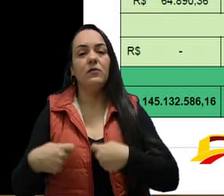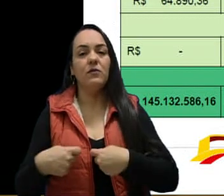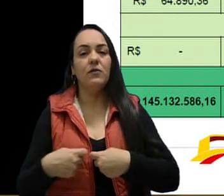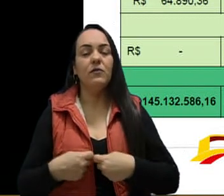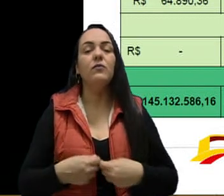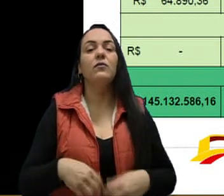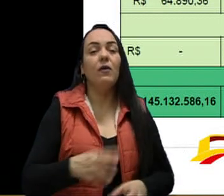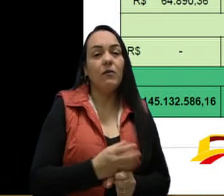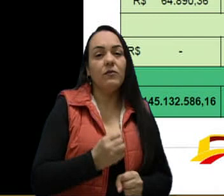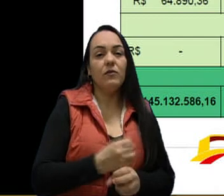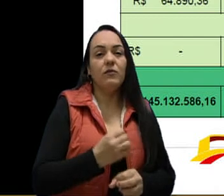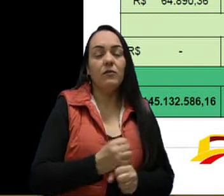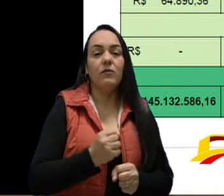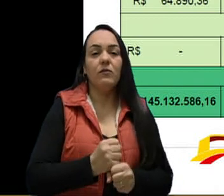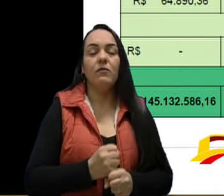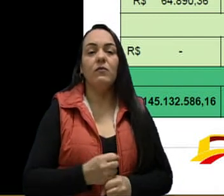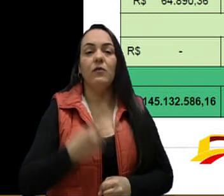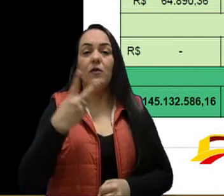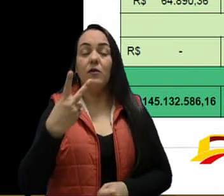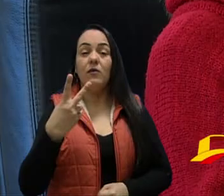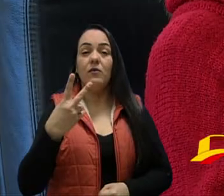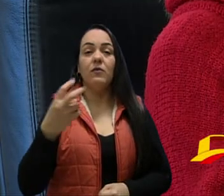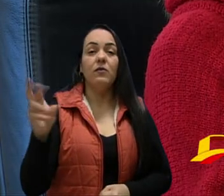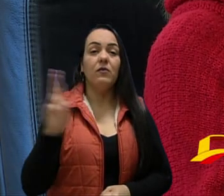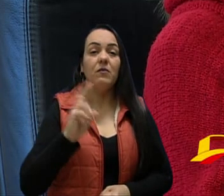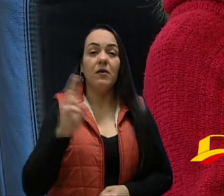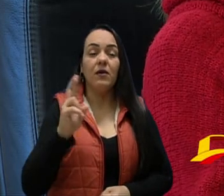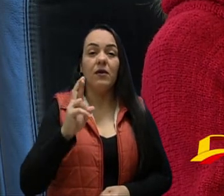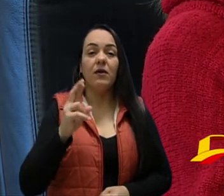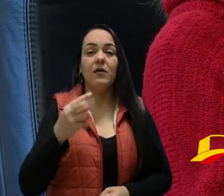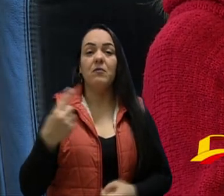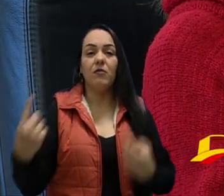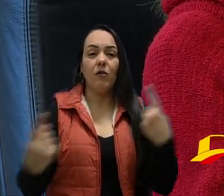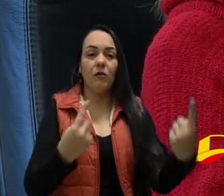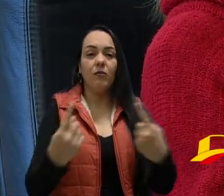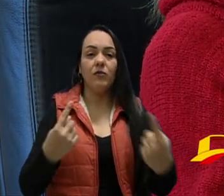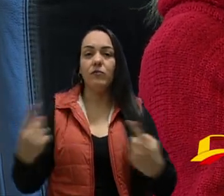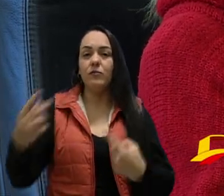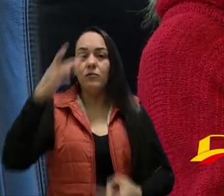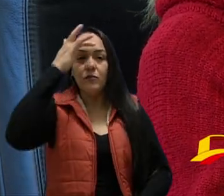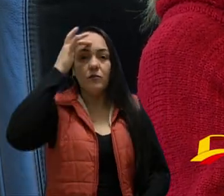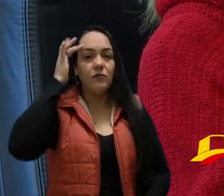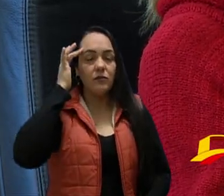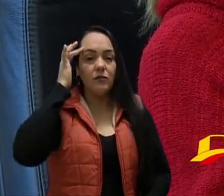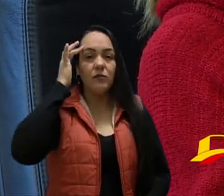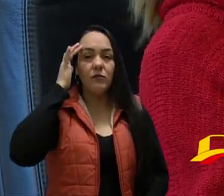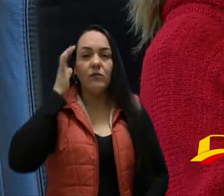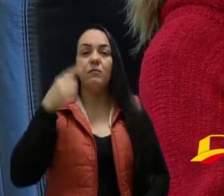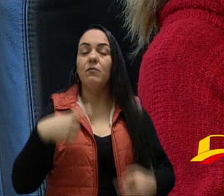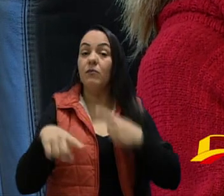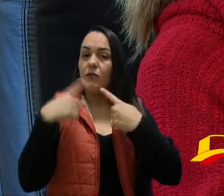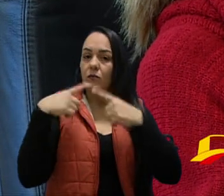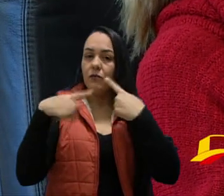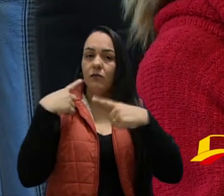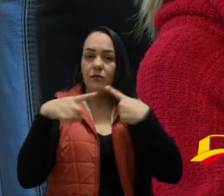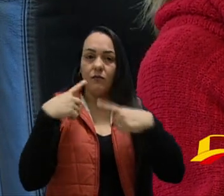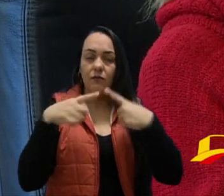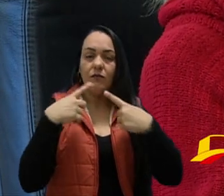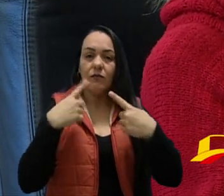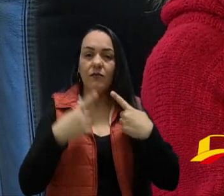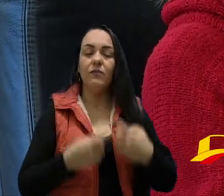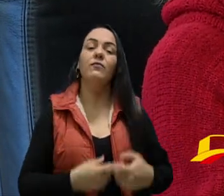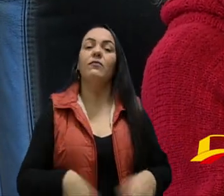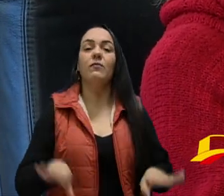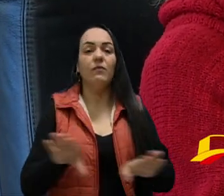cálculo do convido do recurso federal é dois reais por habitante a todo momento eles estão discutindo é né